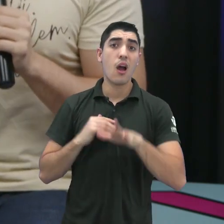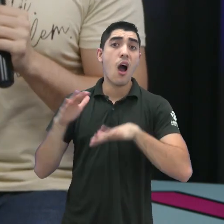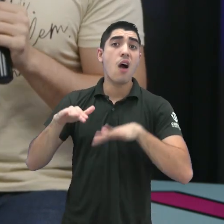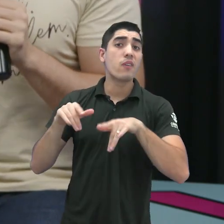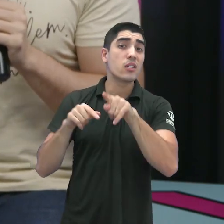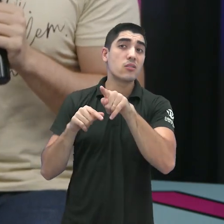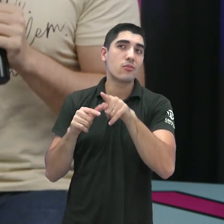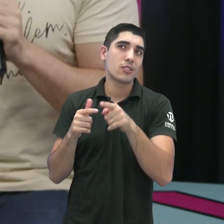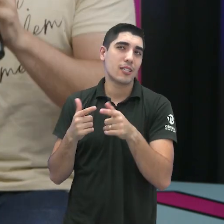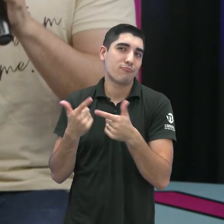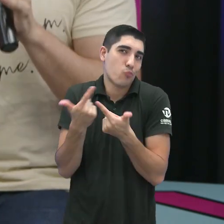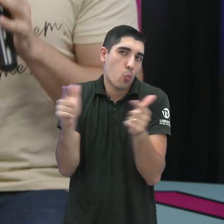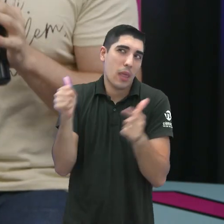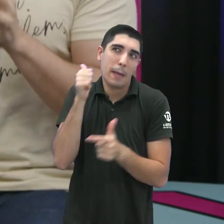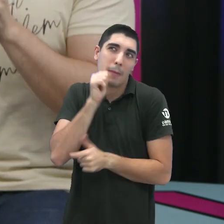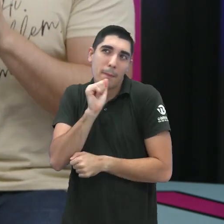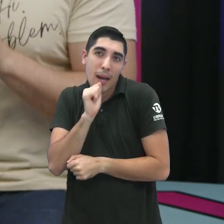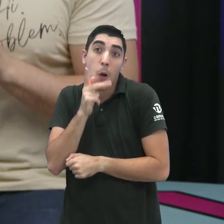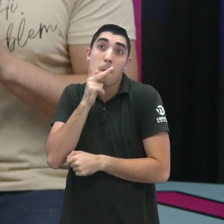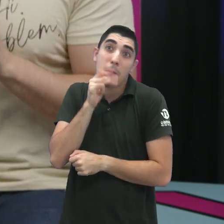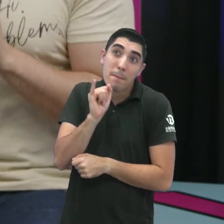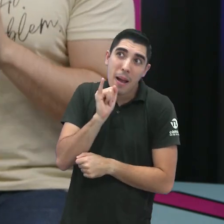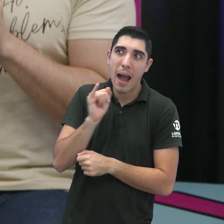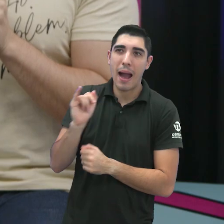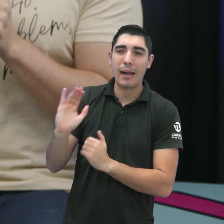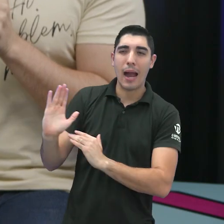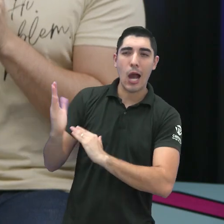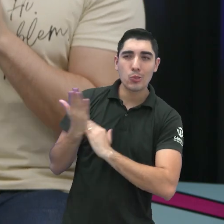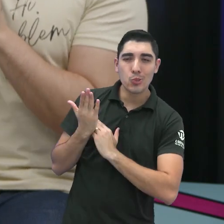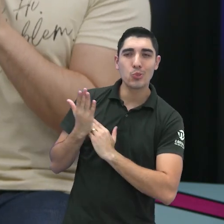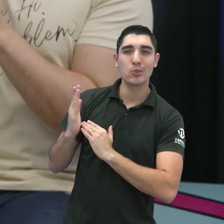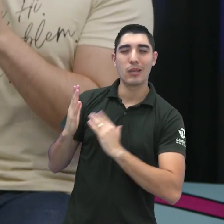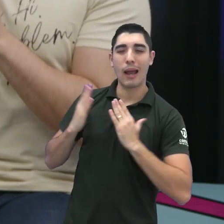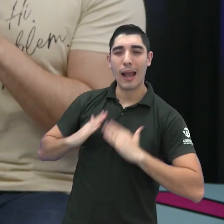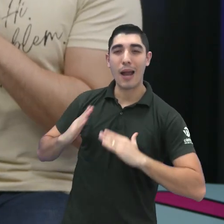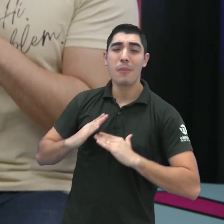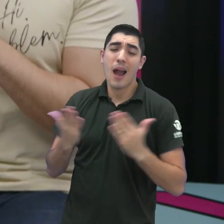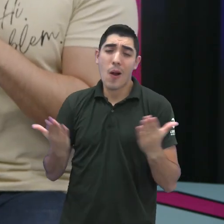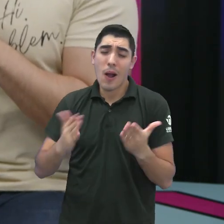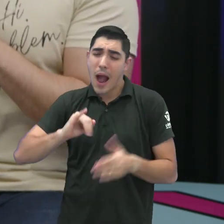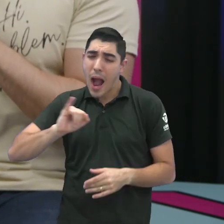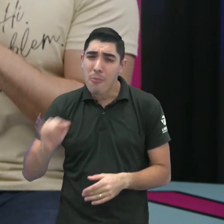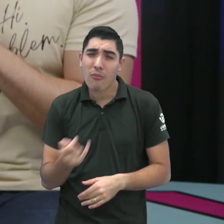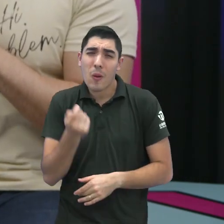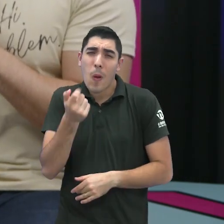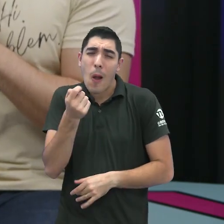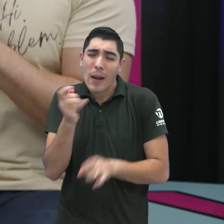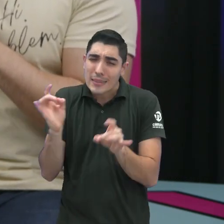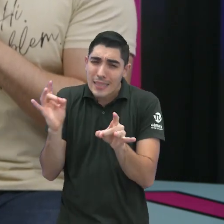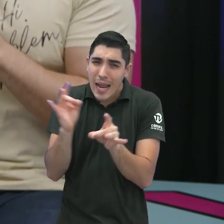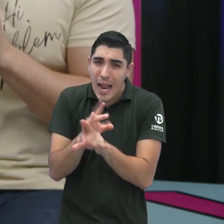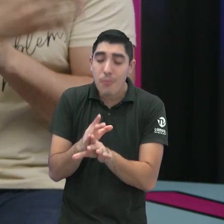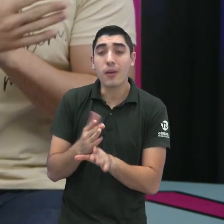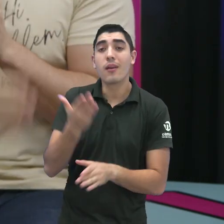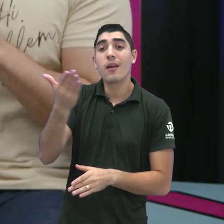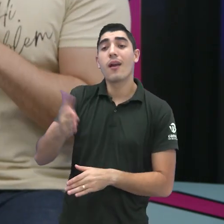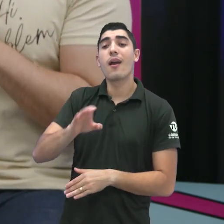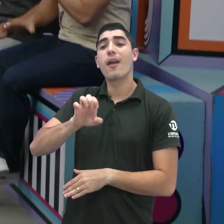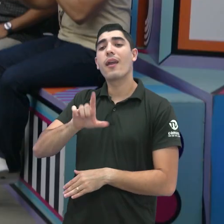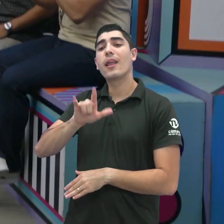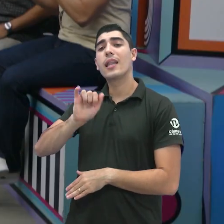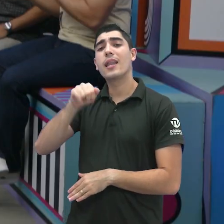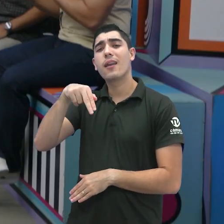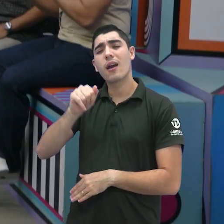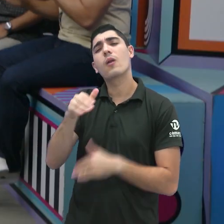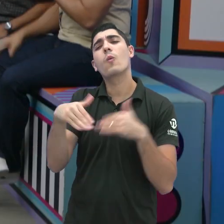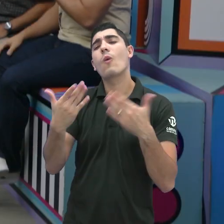de uma mãe pedagoga que vai te acalmar como a Gabi teve, vamos aproveitar este último minutinho que nós temos, Eliana, para você conversar com quem está assistindo